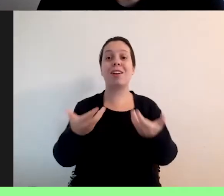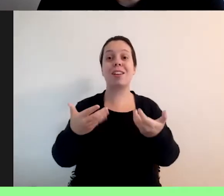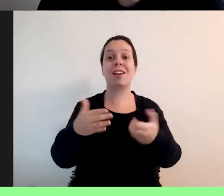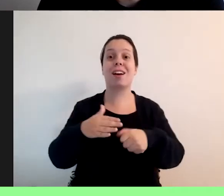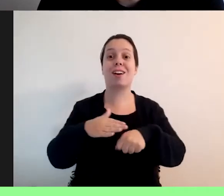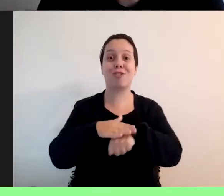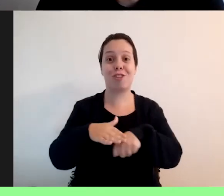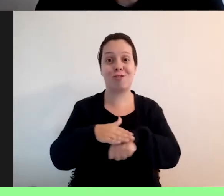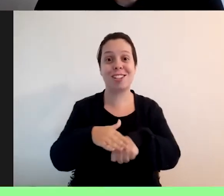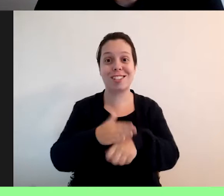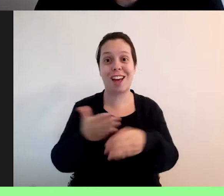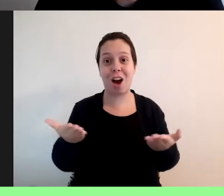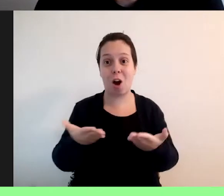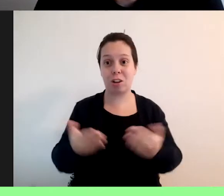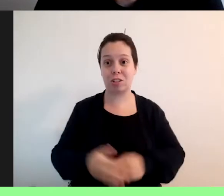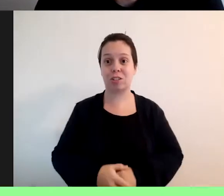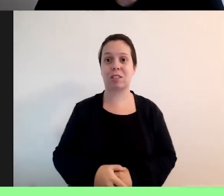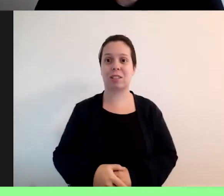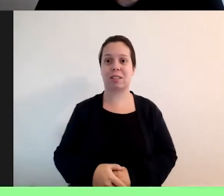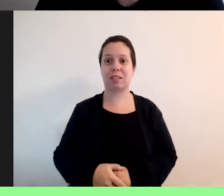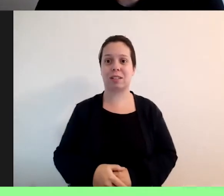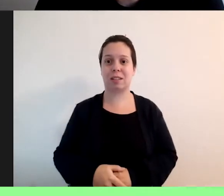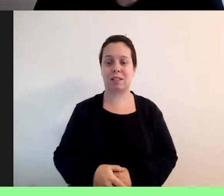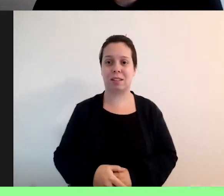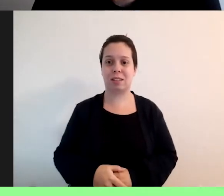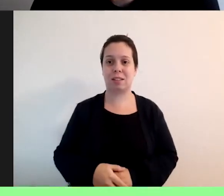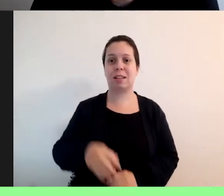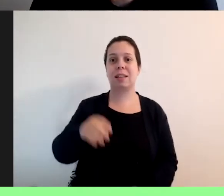hoje. Eu uso muito a interface desktop.